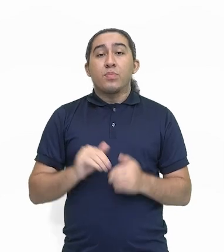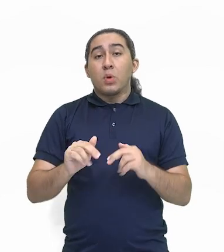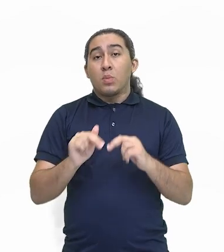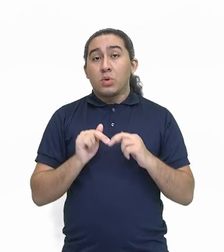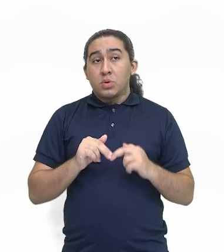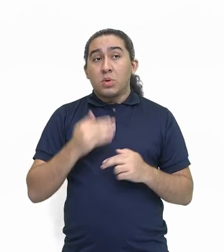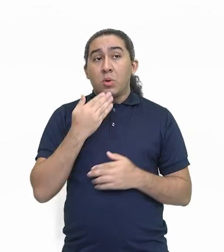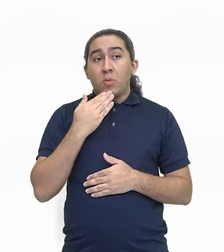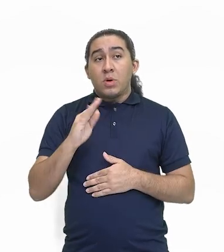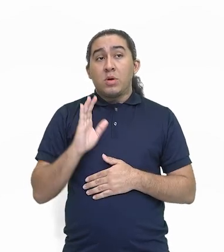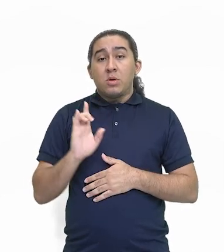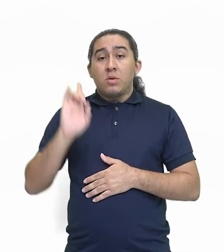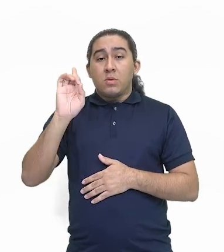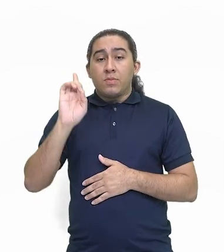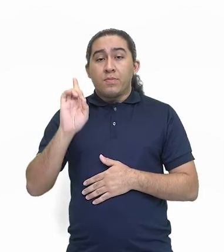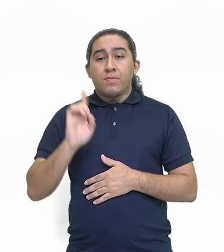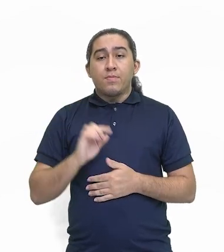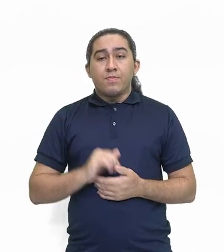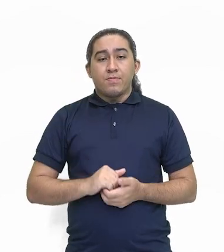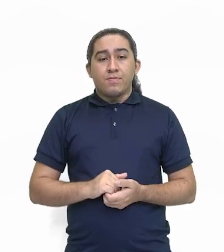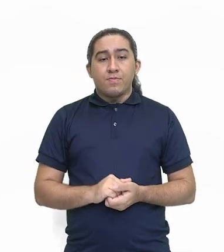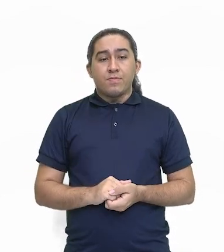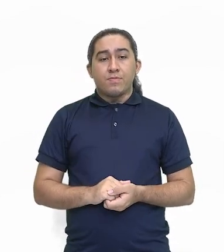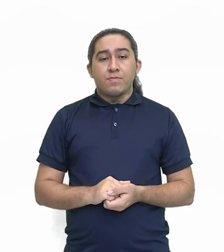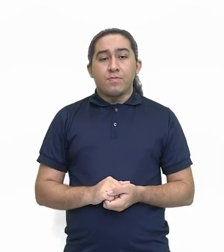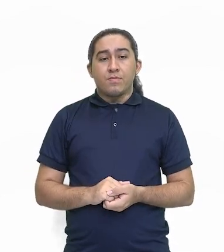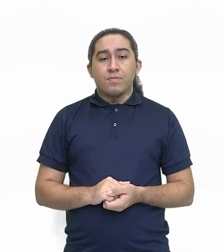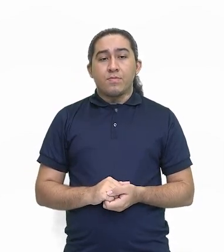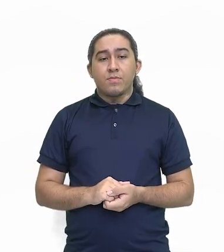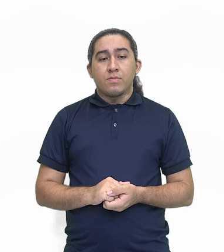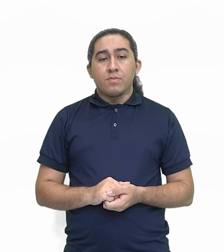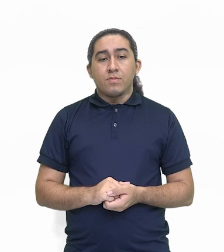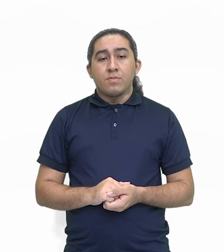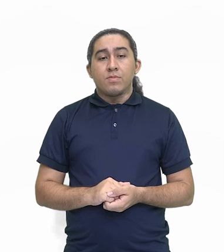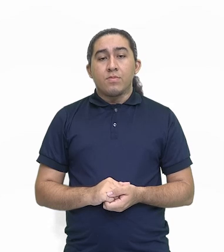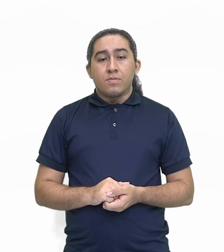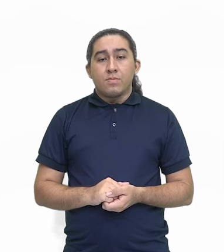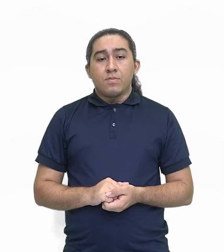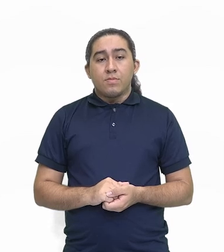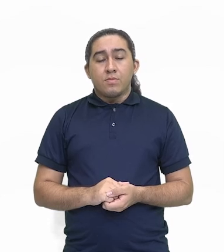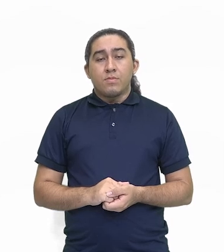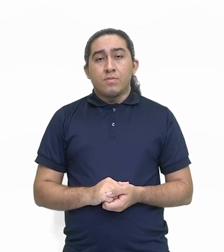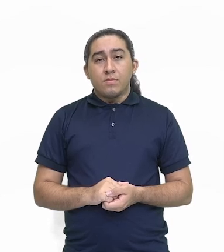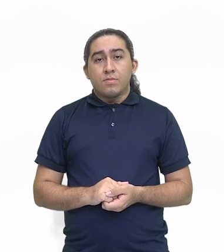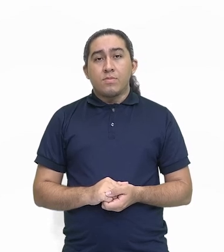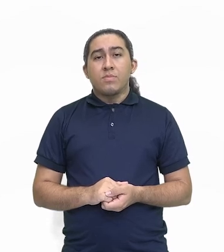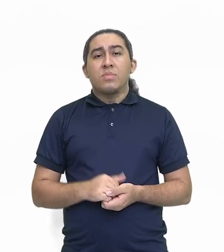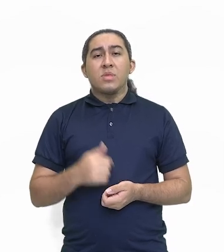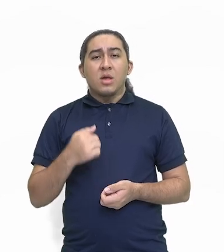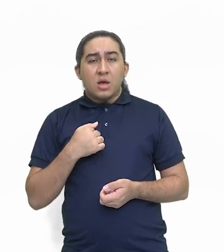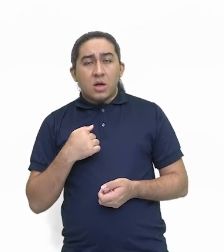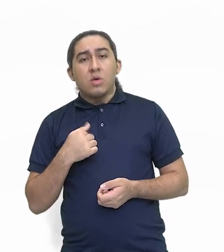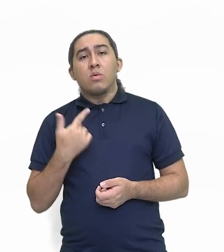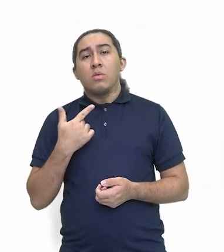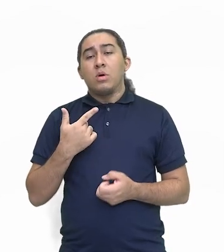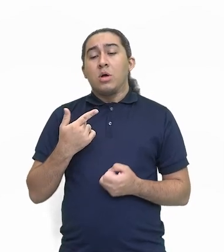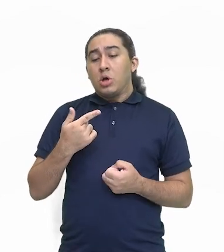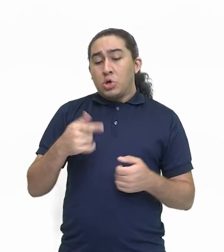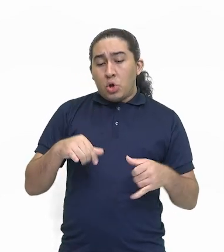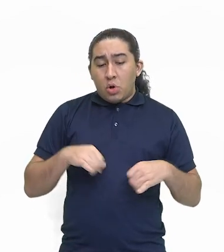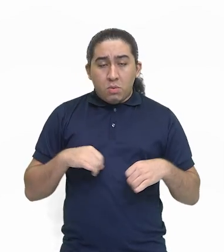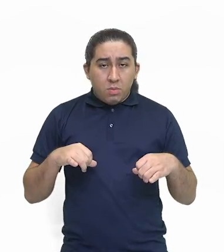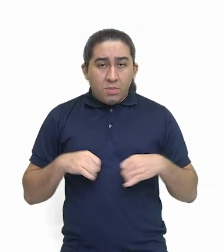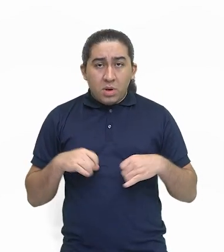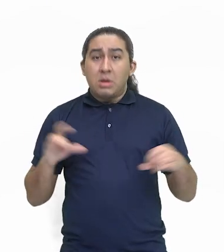a Deus que saia desse sofrimento que estou, que hei, né? Que